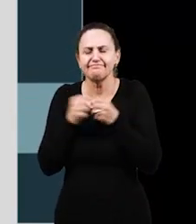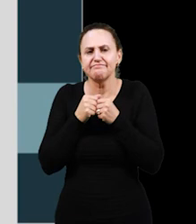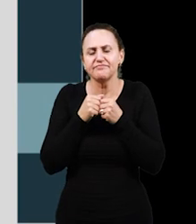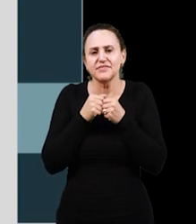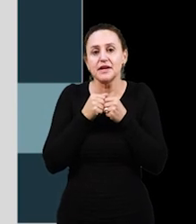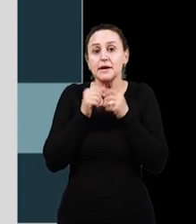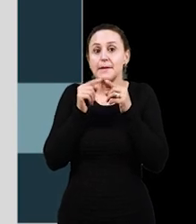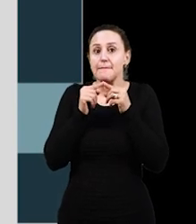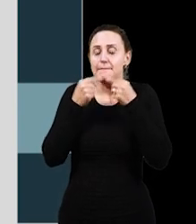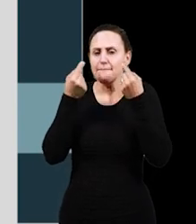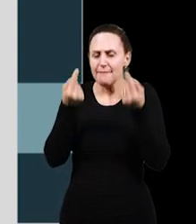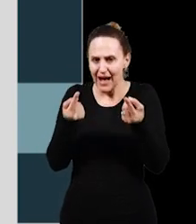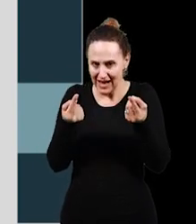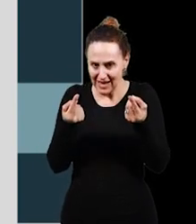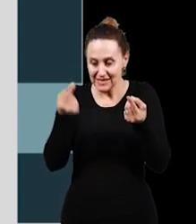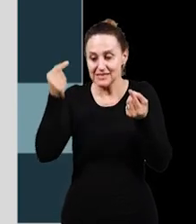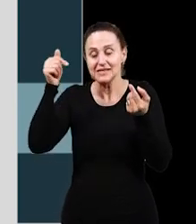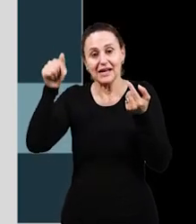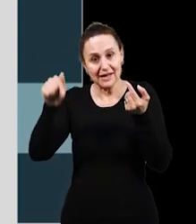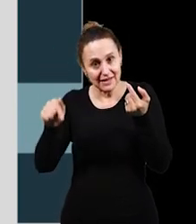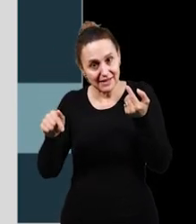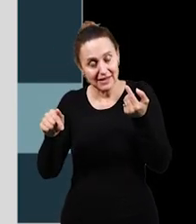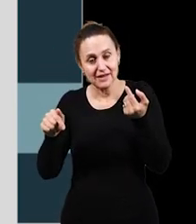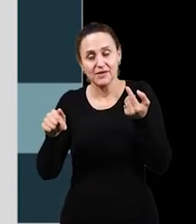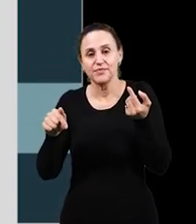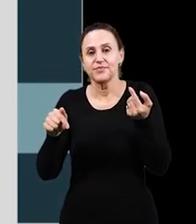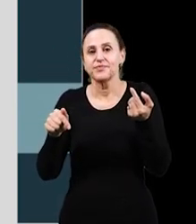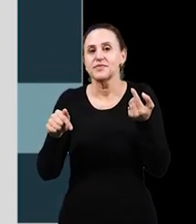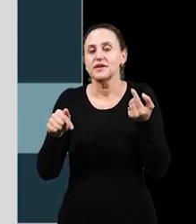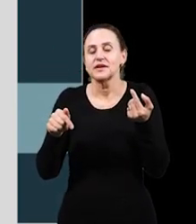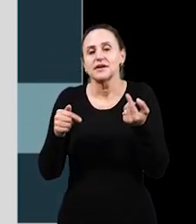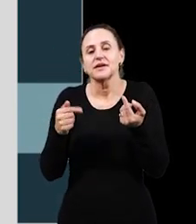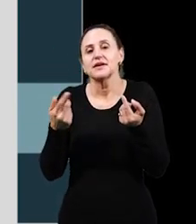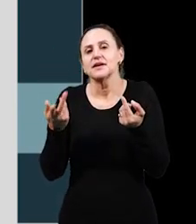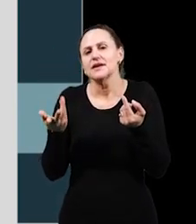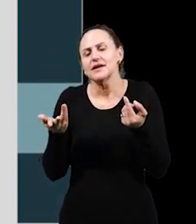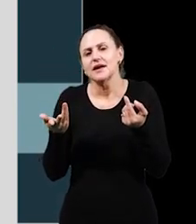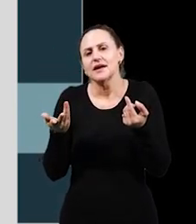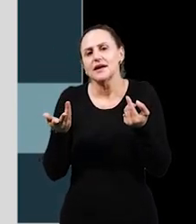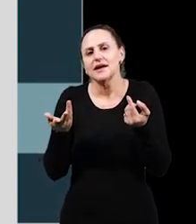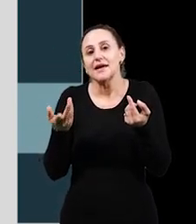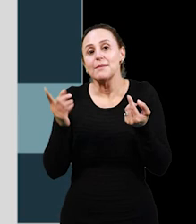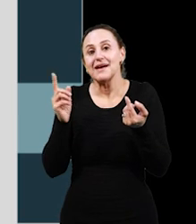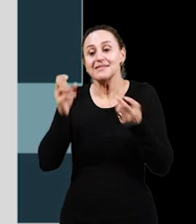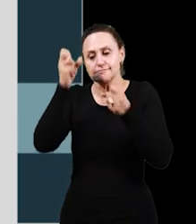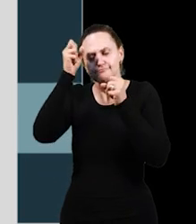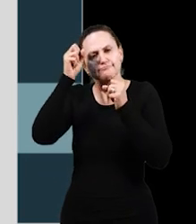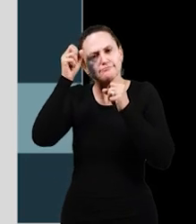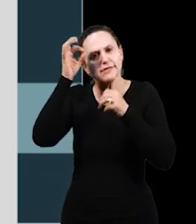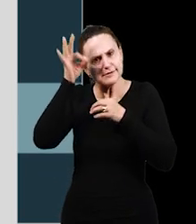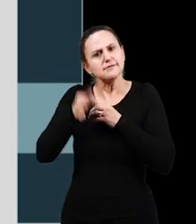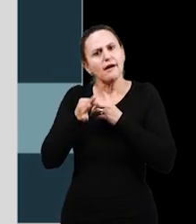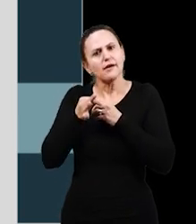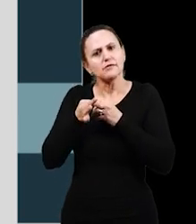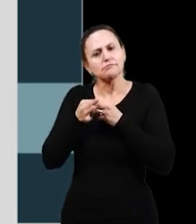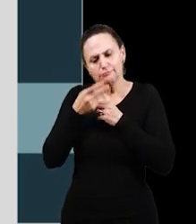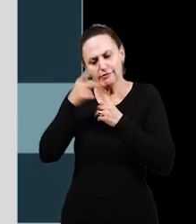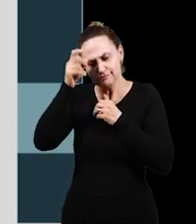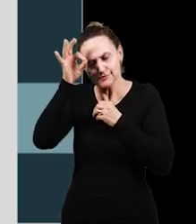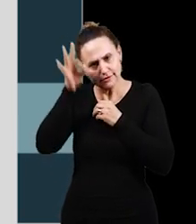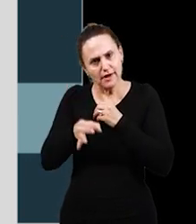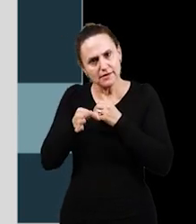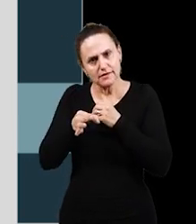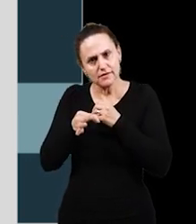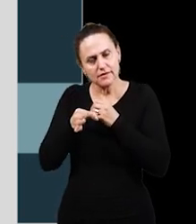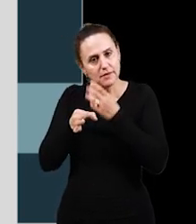né mas do ponto de vista do funcionalismo enquanto eu digo você é inteligente Isso é uma afirmação agora quando eu